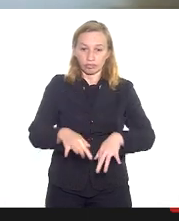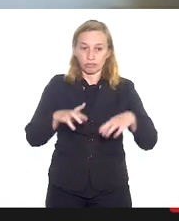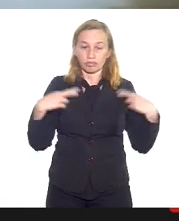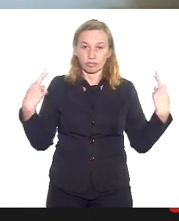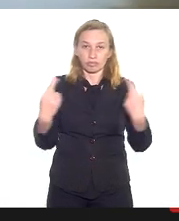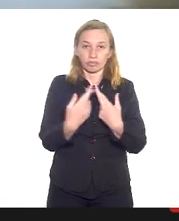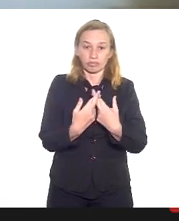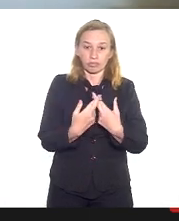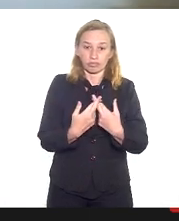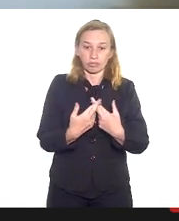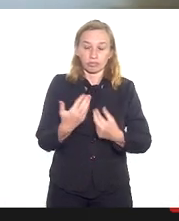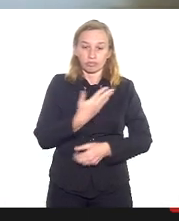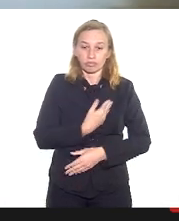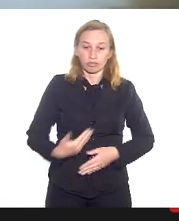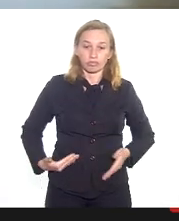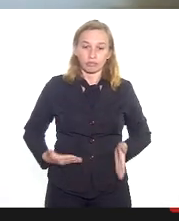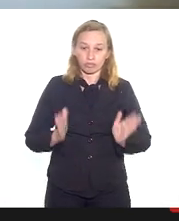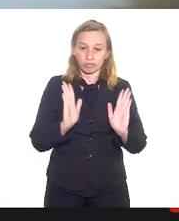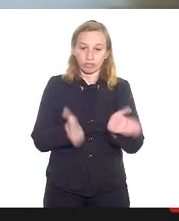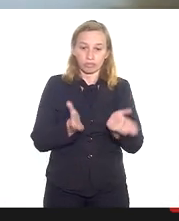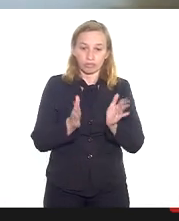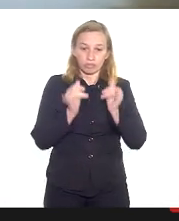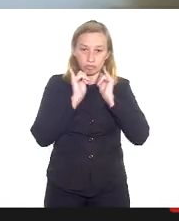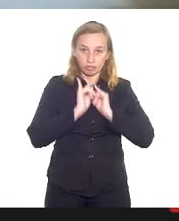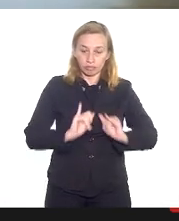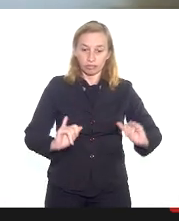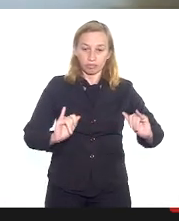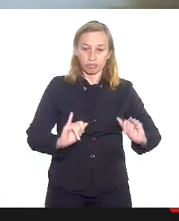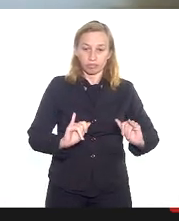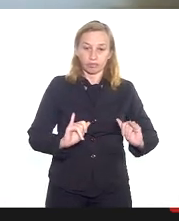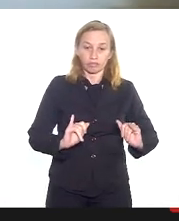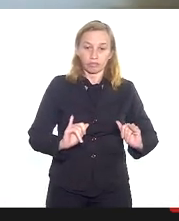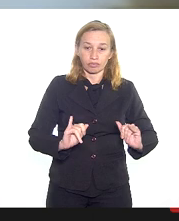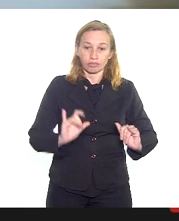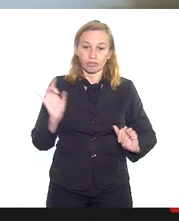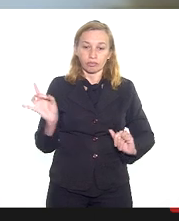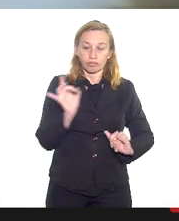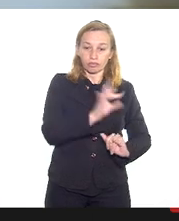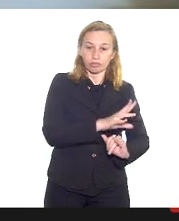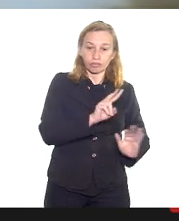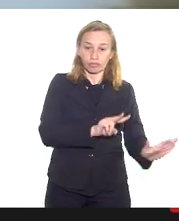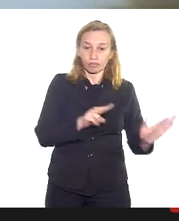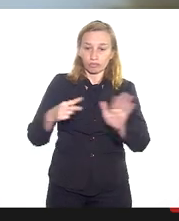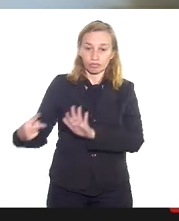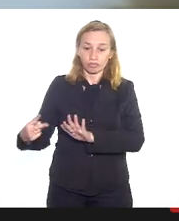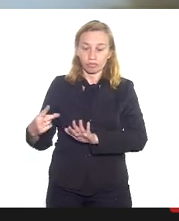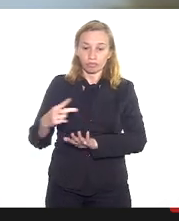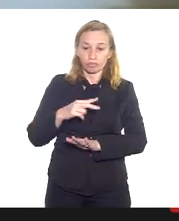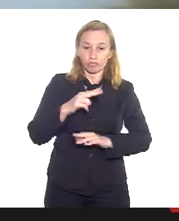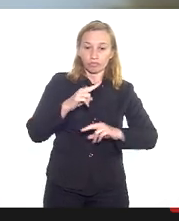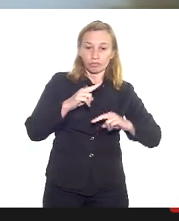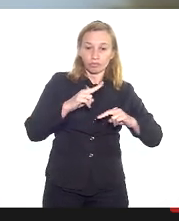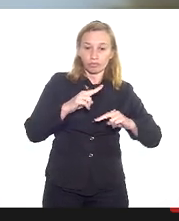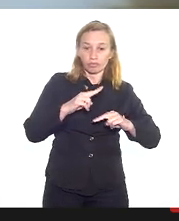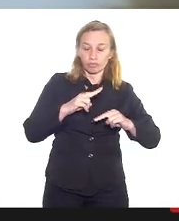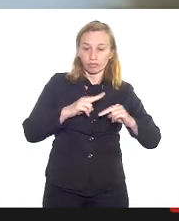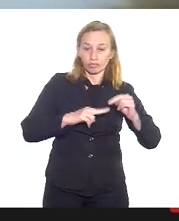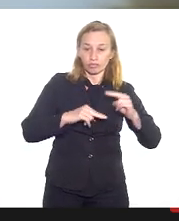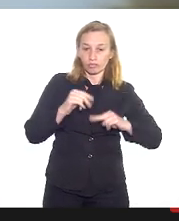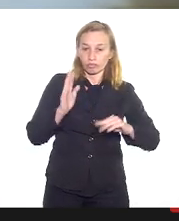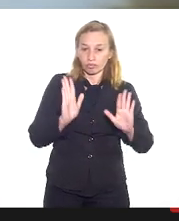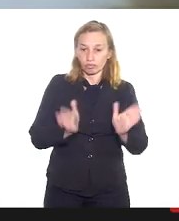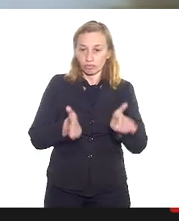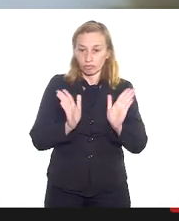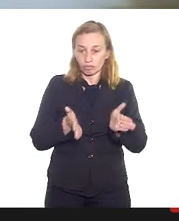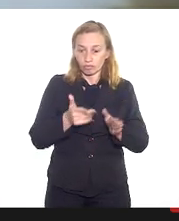nossa oitiva de hoje, comunicando que na última semana de julho, agora, exatamente no